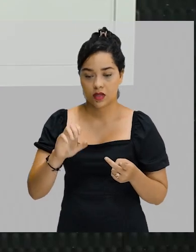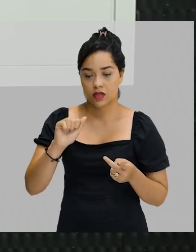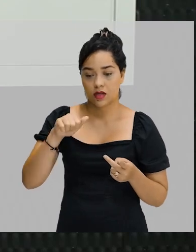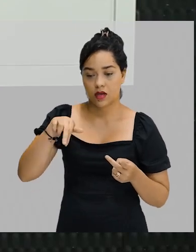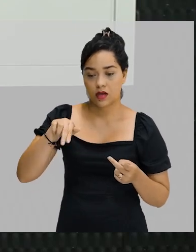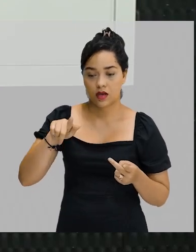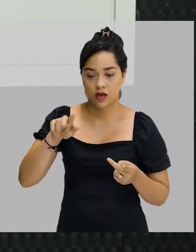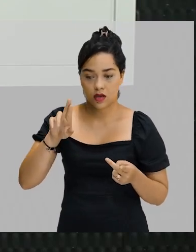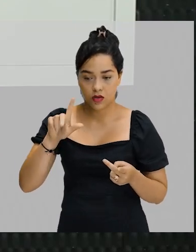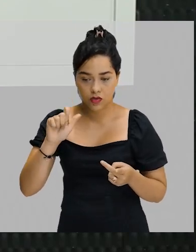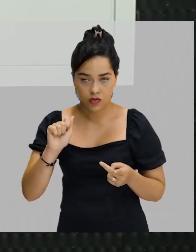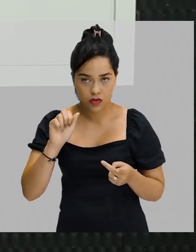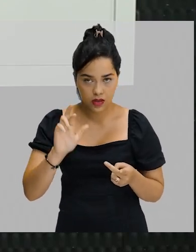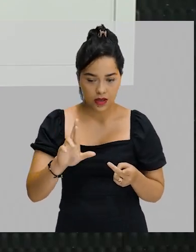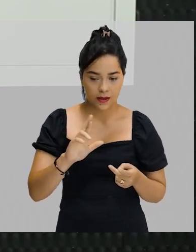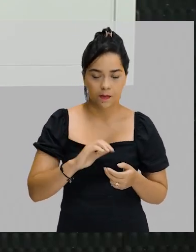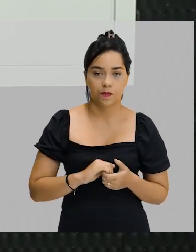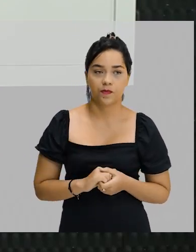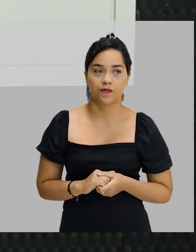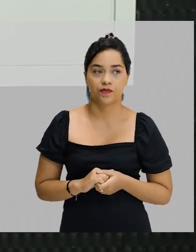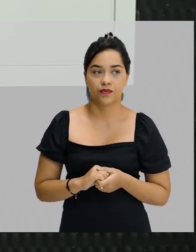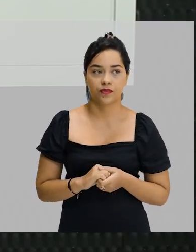ok?